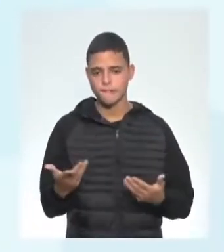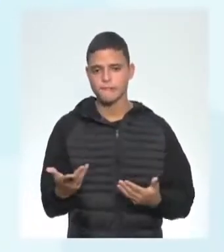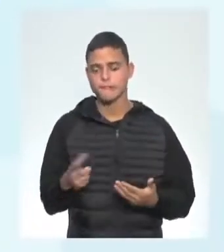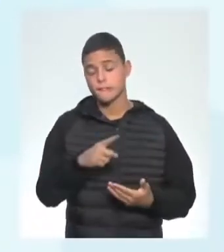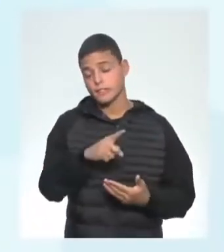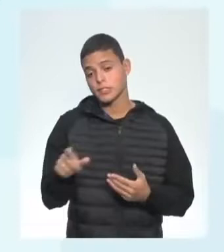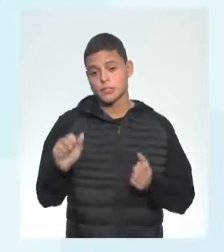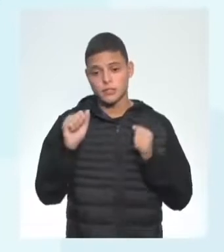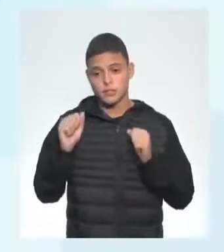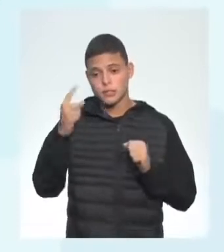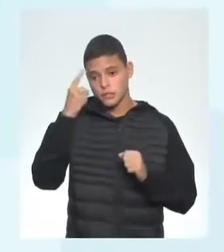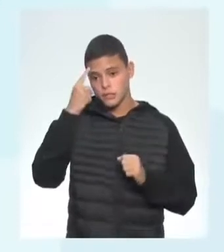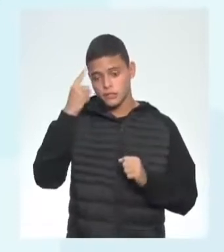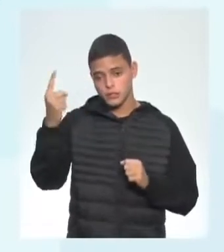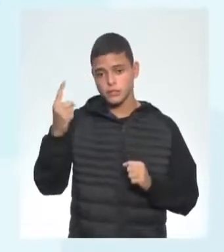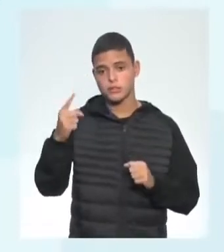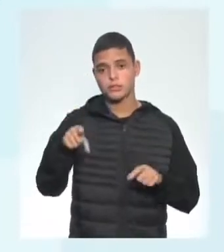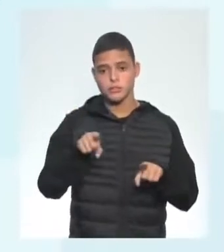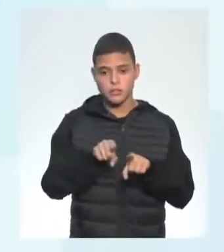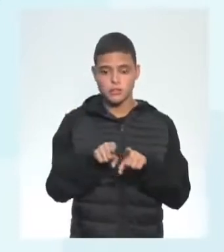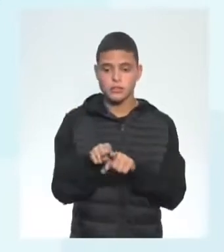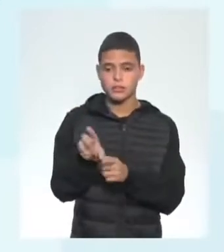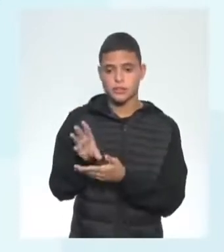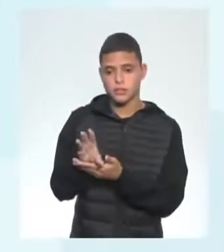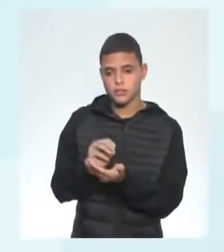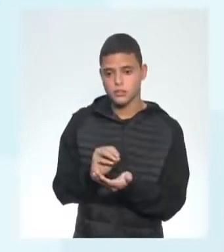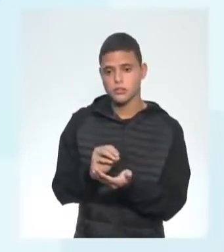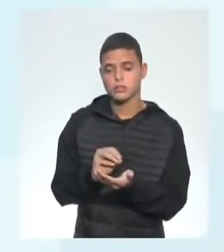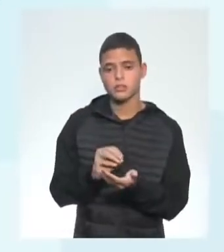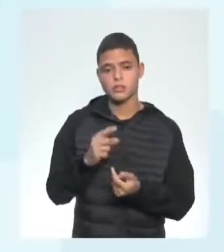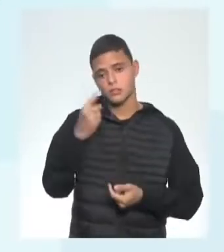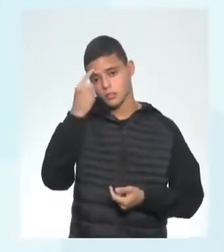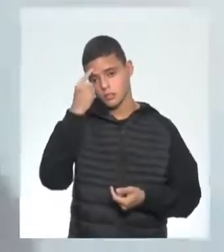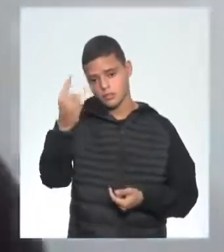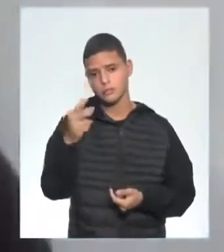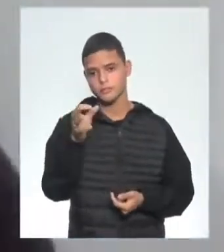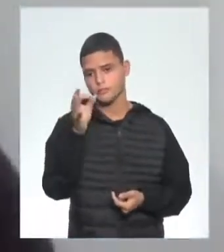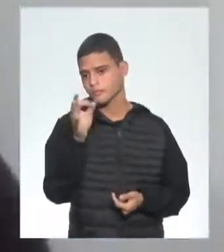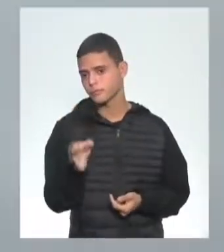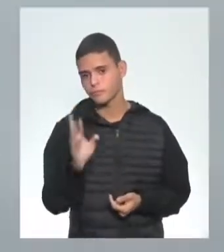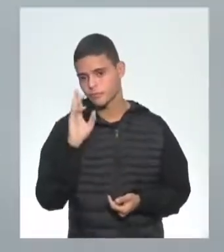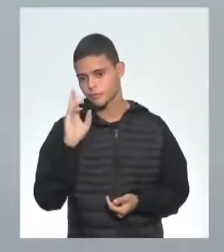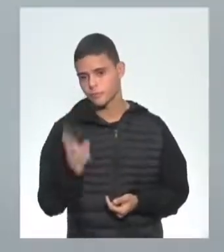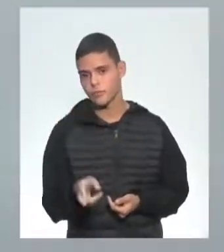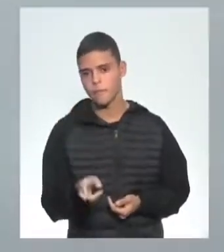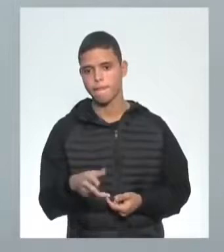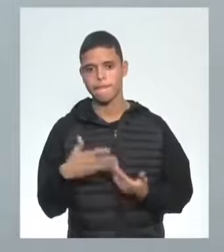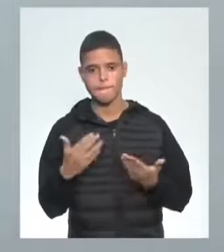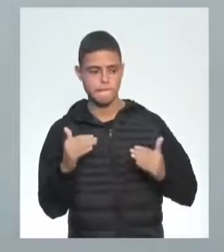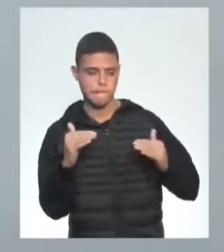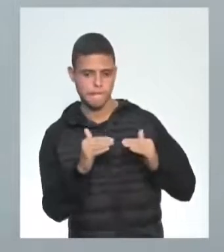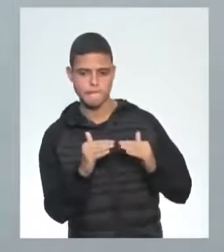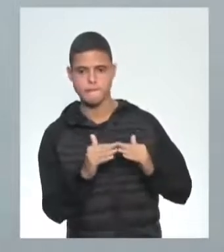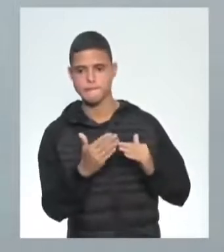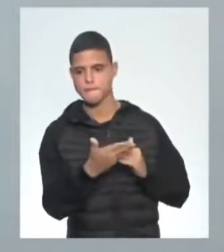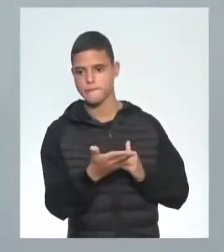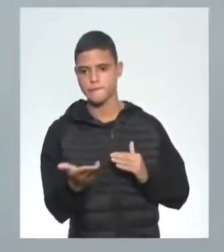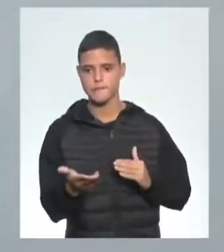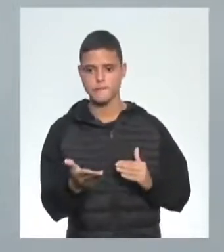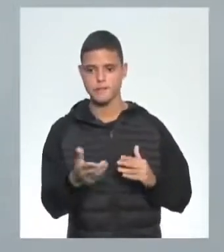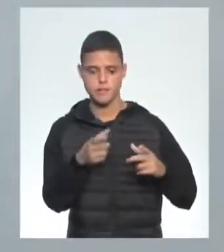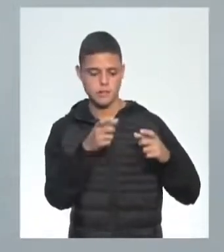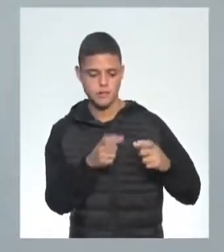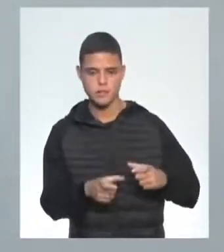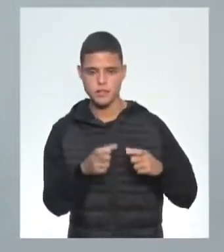pensar também. E aceito réplicas, aceito tréplicas. Quem sou eu para estar com a razão, né, professora Tayana? Mas eu concordo com você, Mauro. O lugar que a gente vive